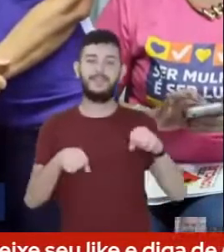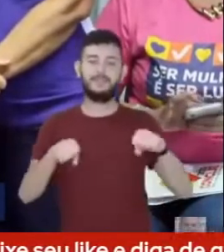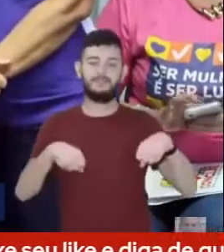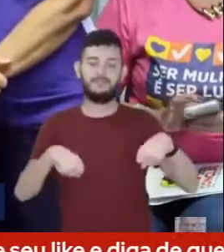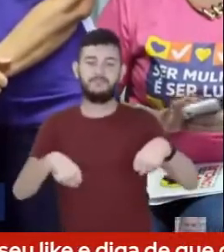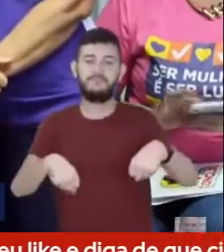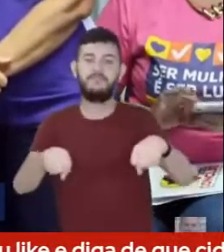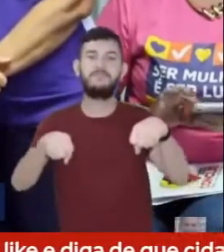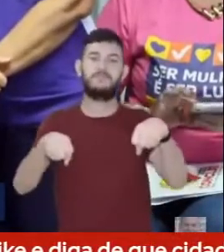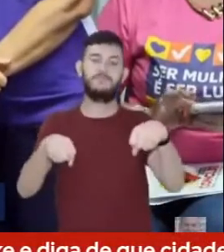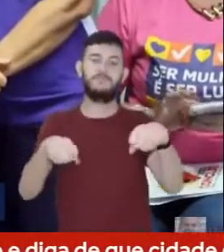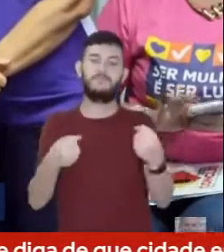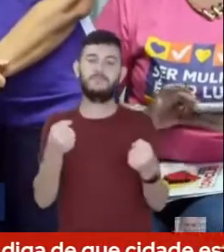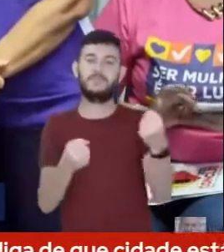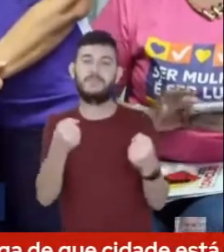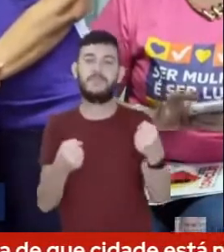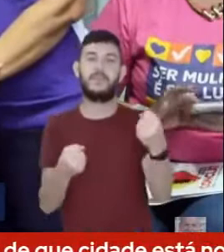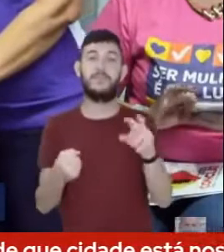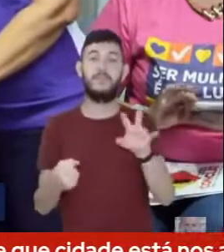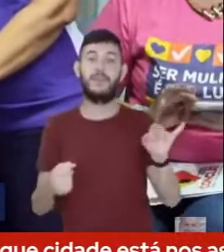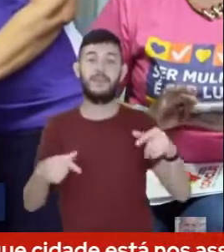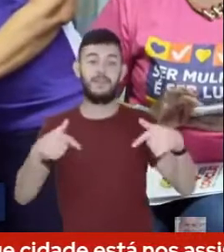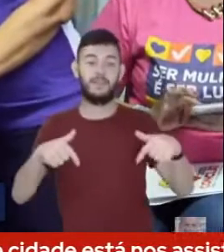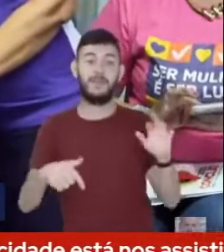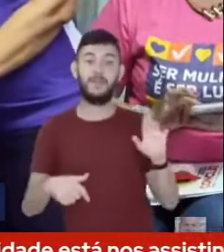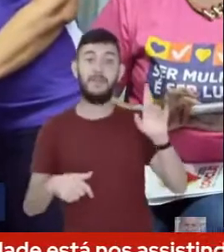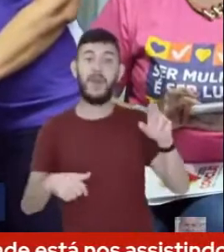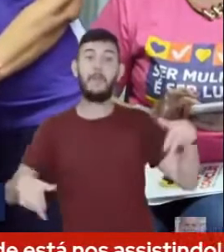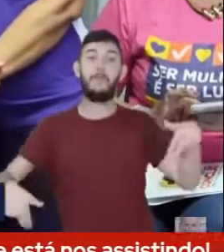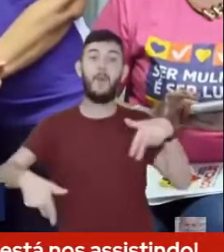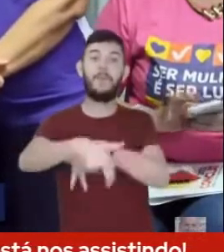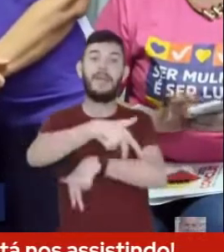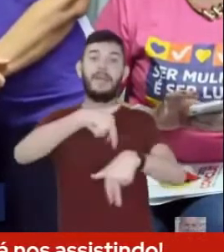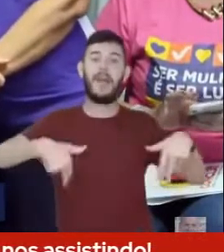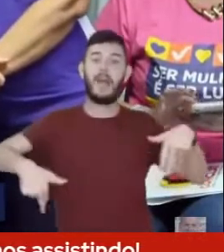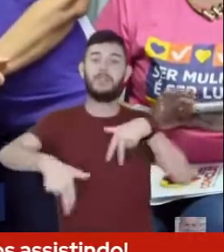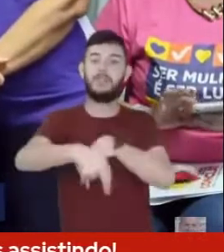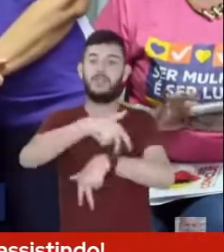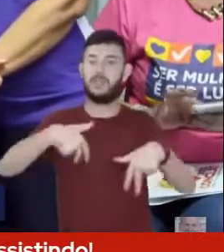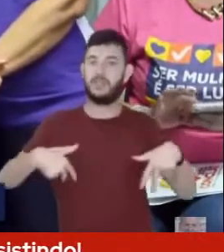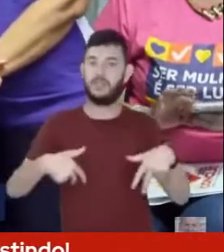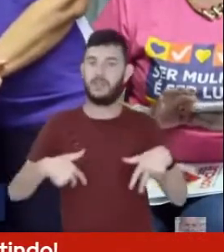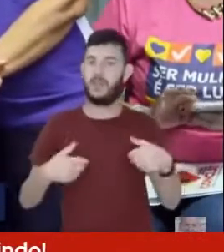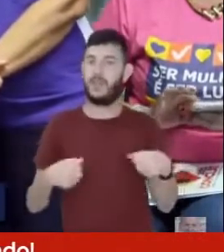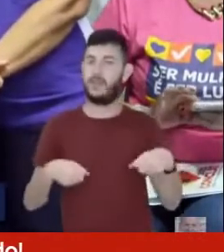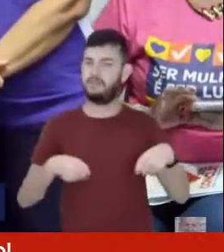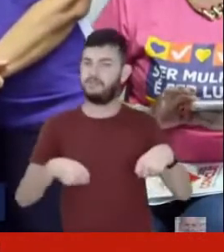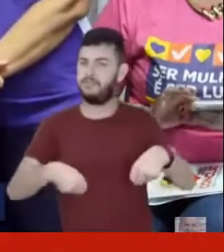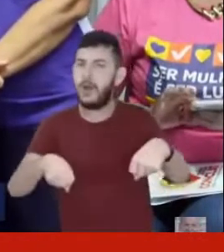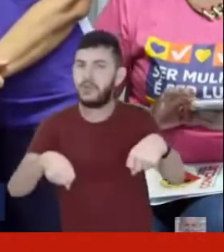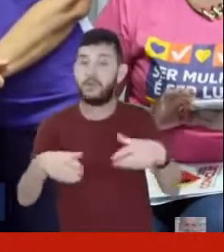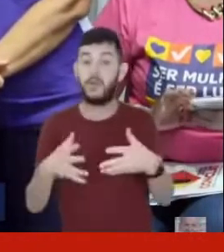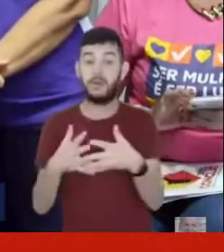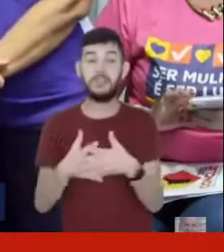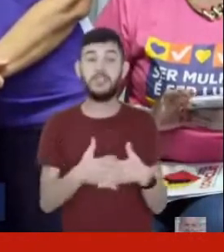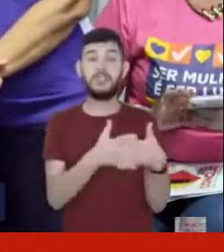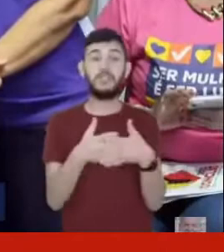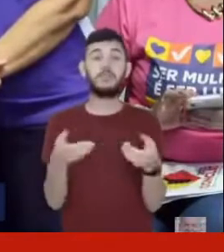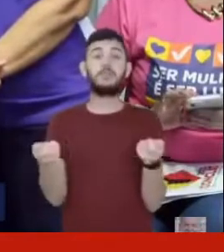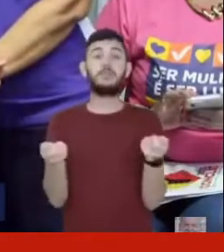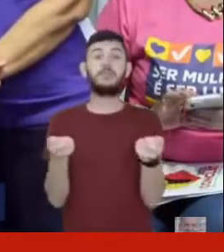mobilidade. É dos motoboys, é dos caminhoneiros, é do povo que está transportando o